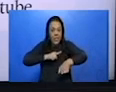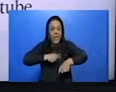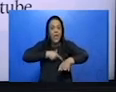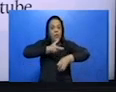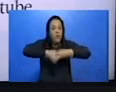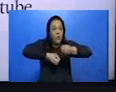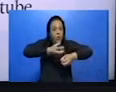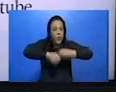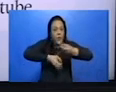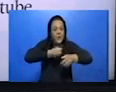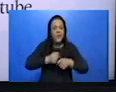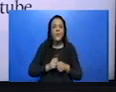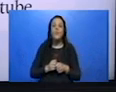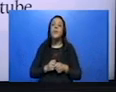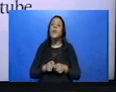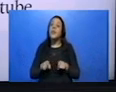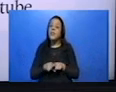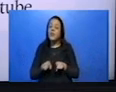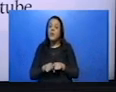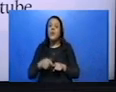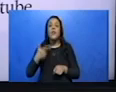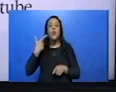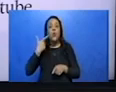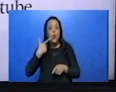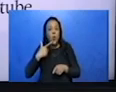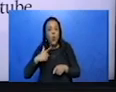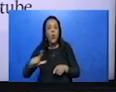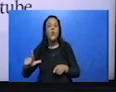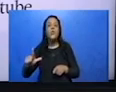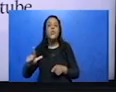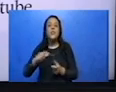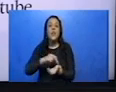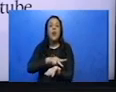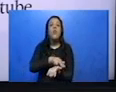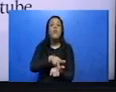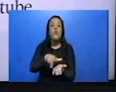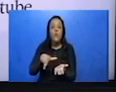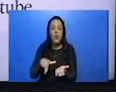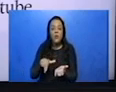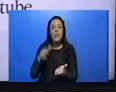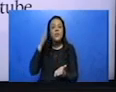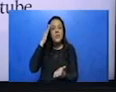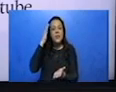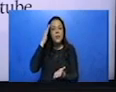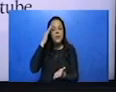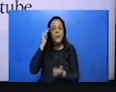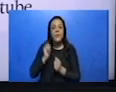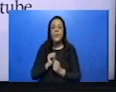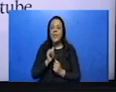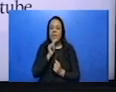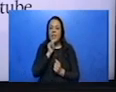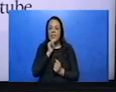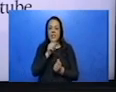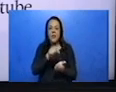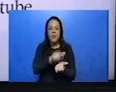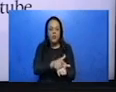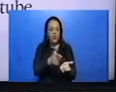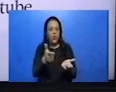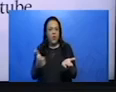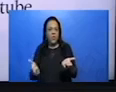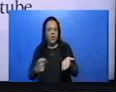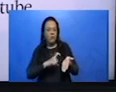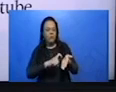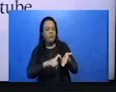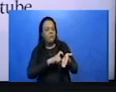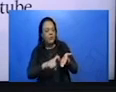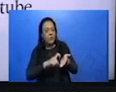consigo ter outras formas também de encontrar resenhas. Por exemplo, em jornais impressos, em materiais impressos eu